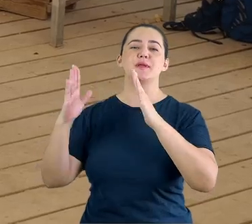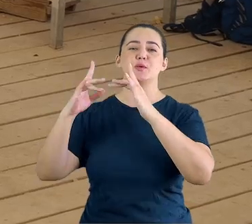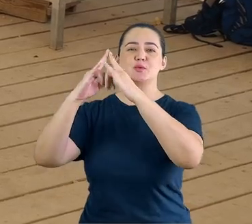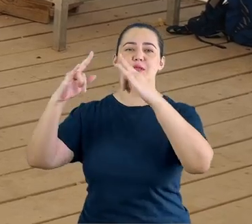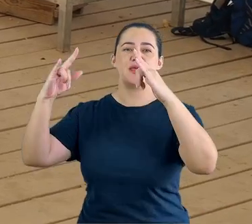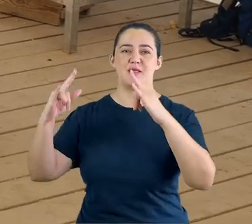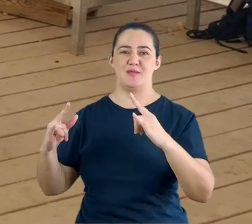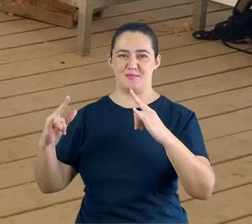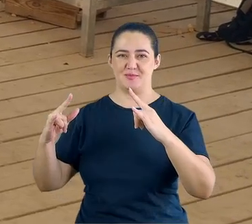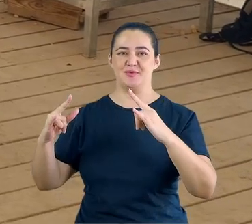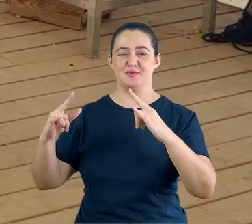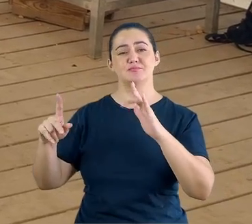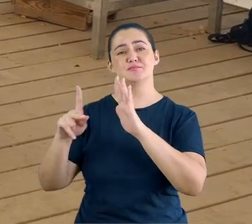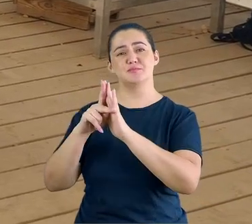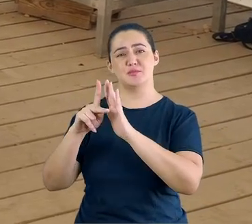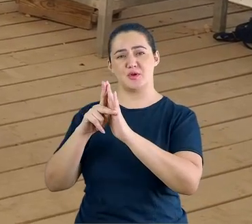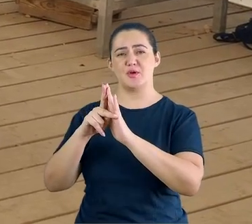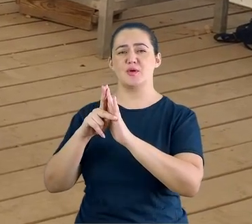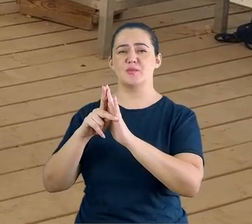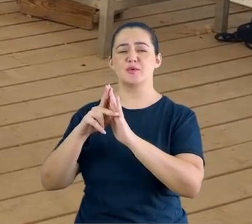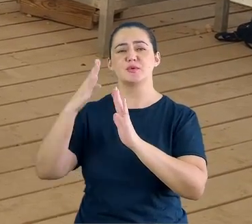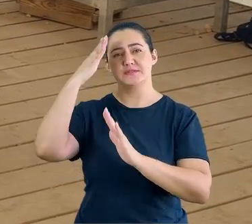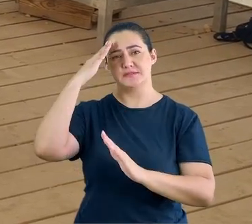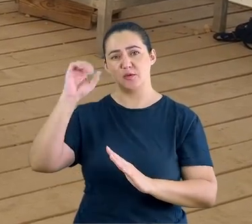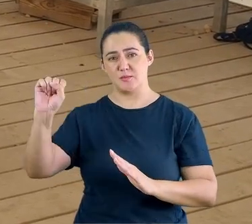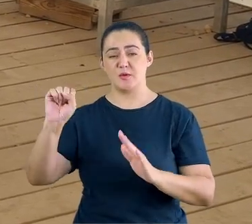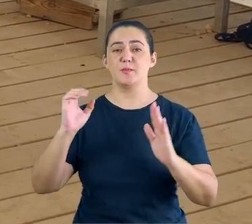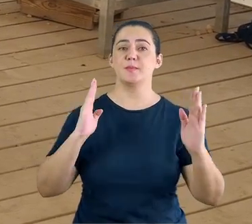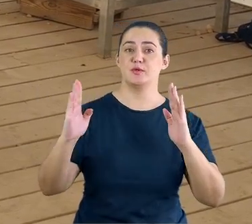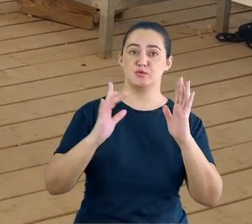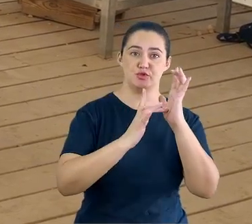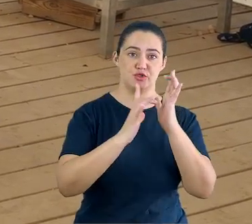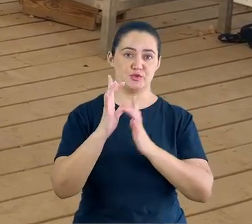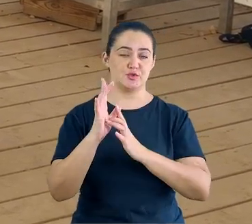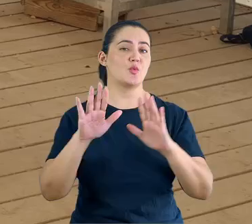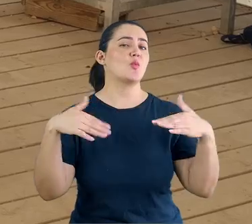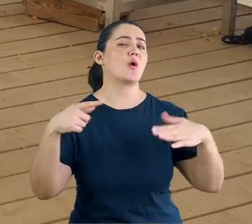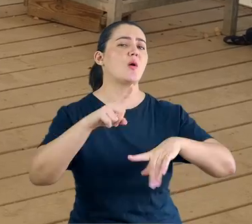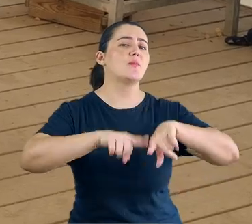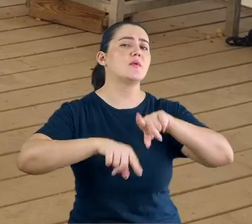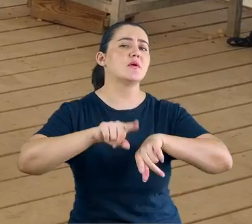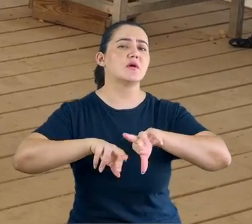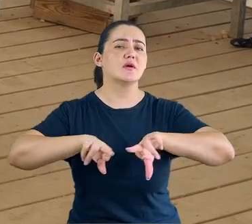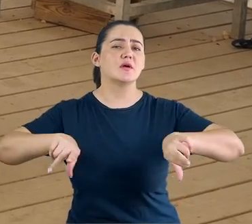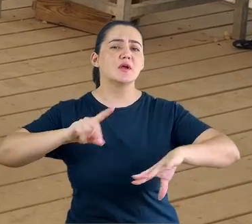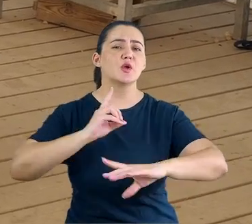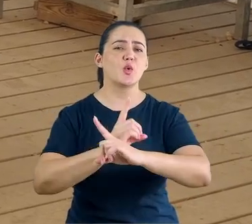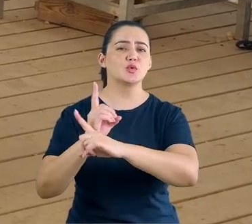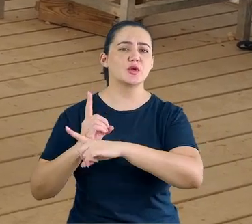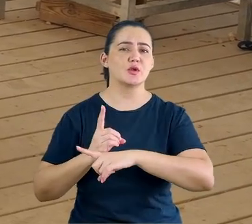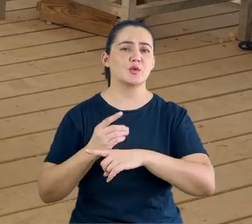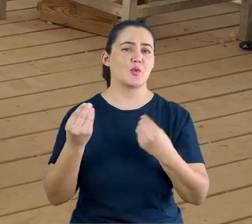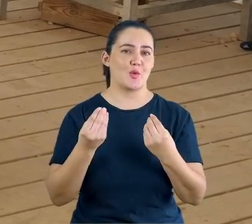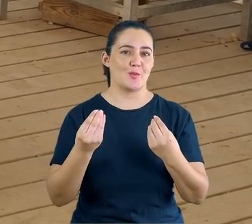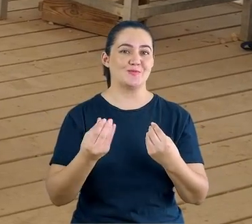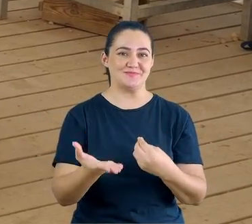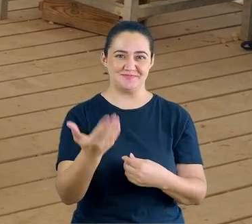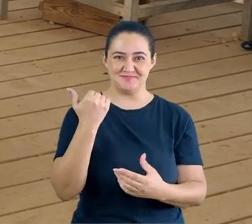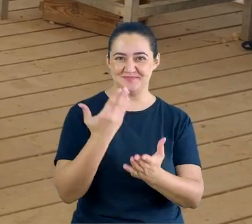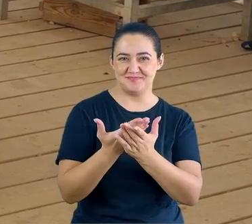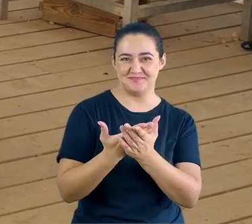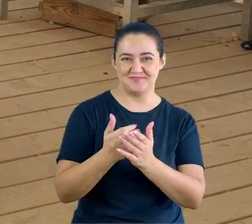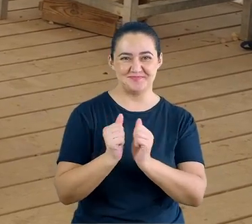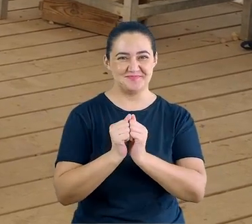onde estava o Templo de Salomão e também o Templo da época de Jesus. Que artefatos seriam estes? Que trabalho seria este? Então não perca,